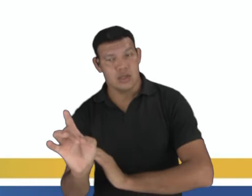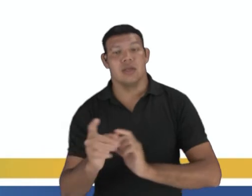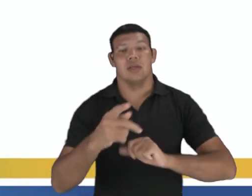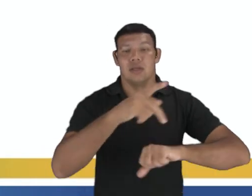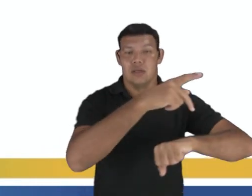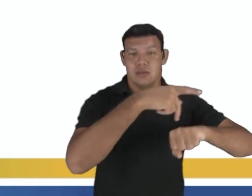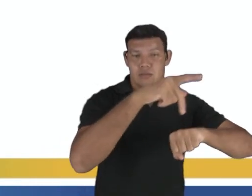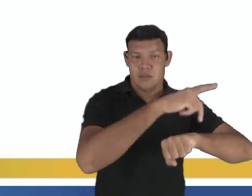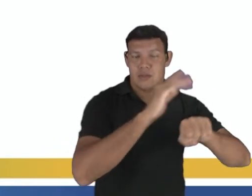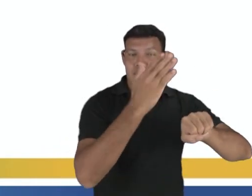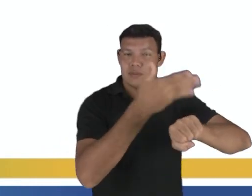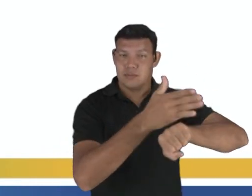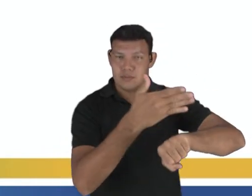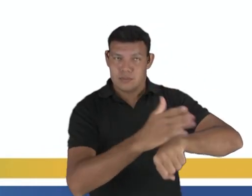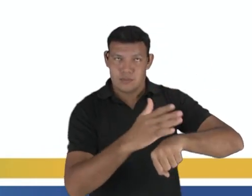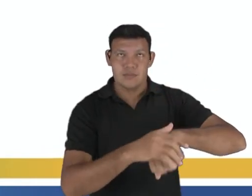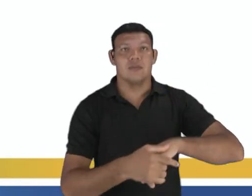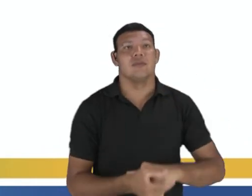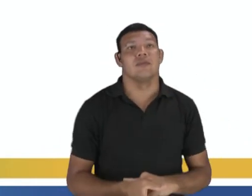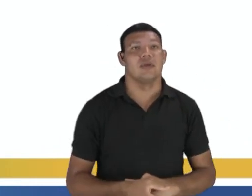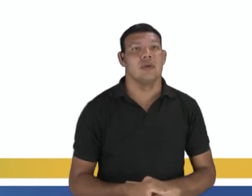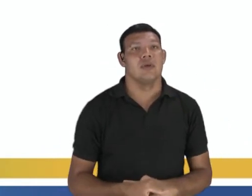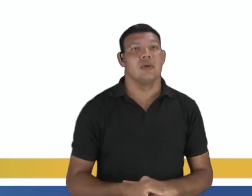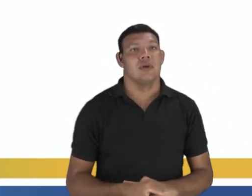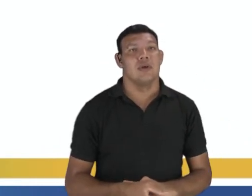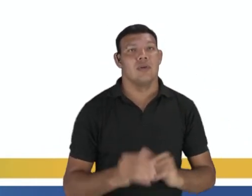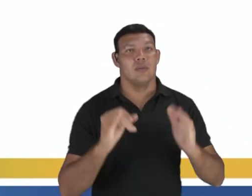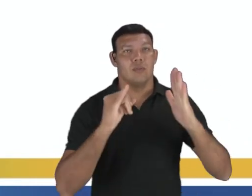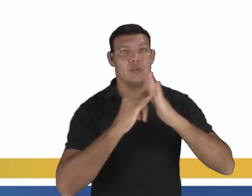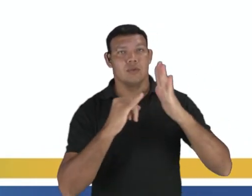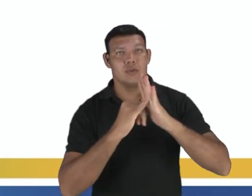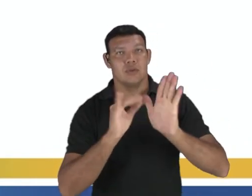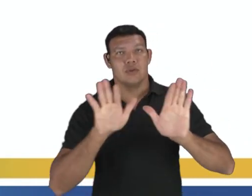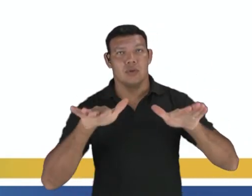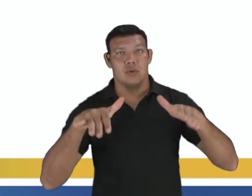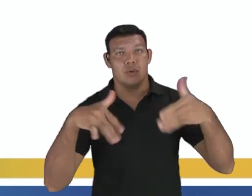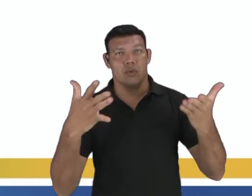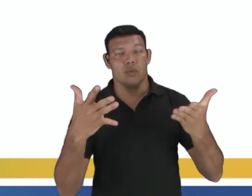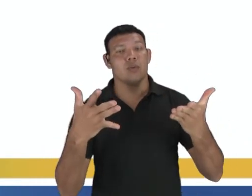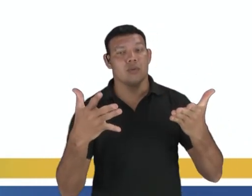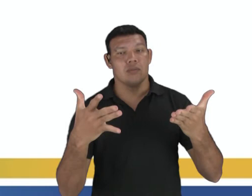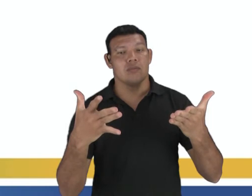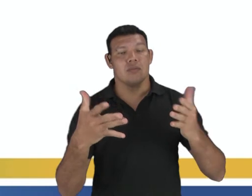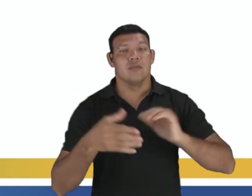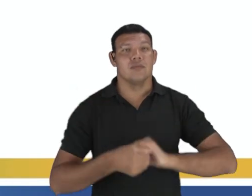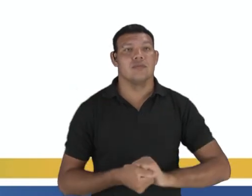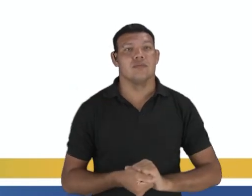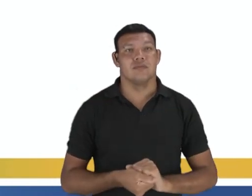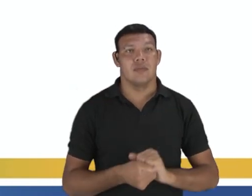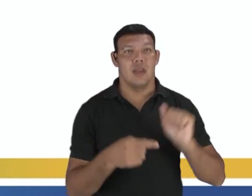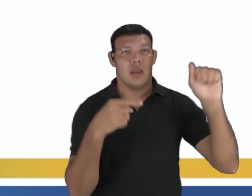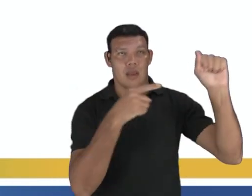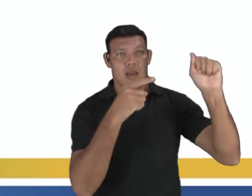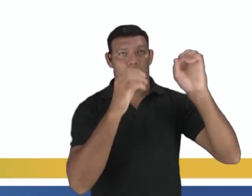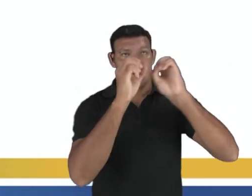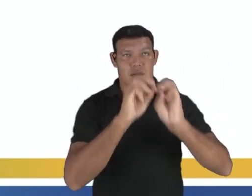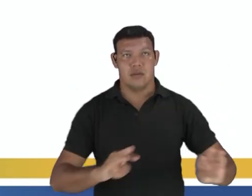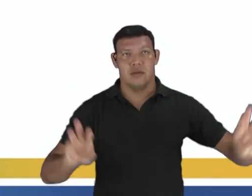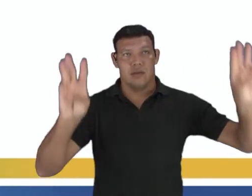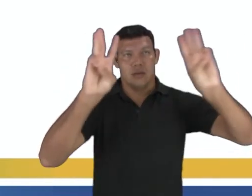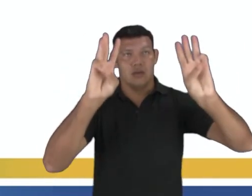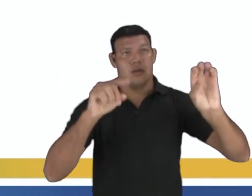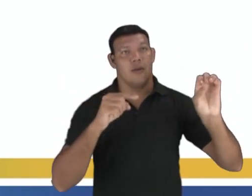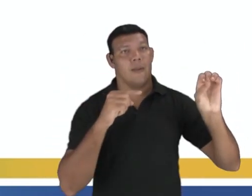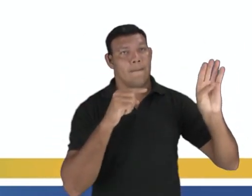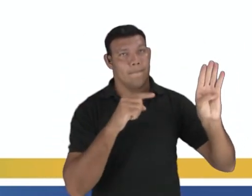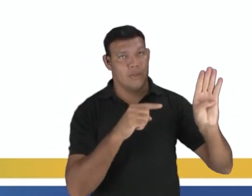países membros. De qual organização o conceito acima se refere? A. A ONU.